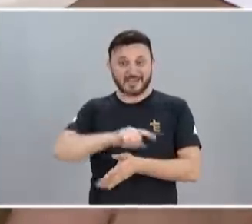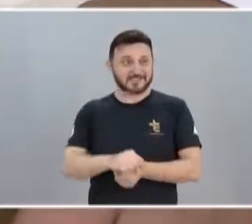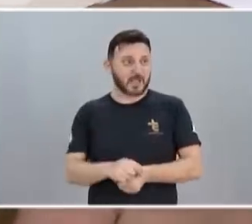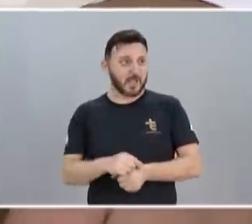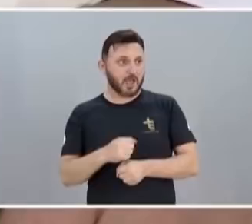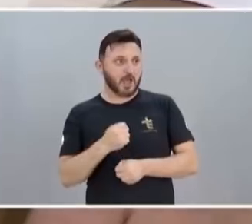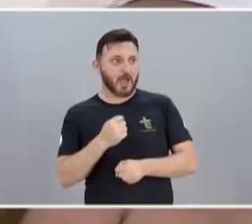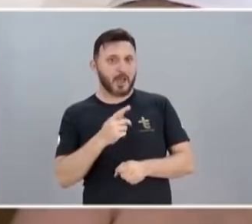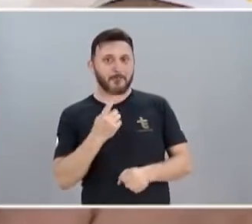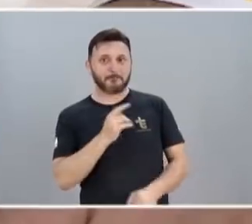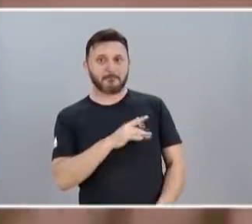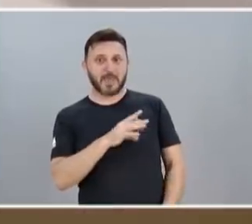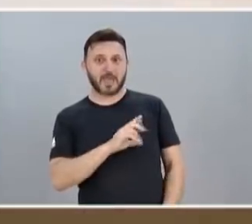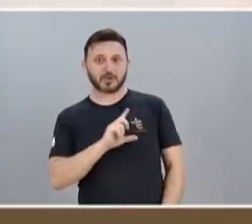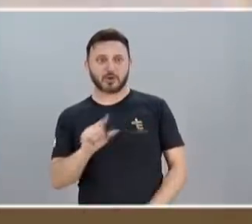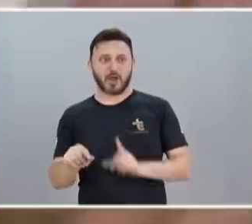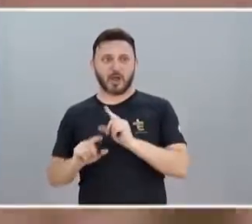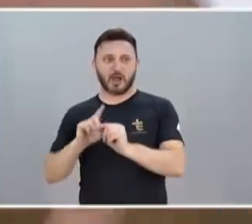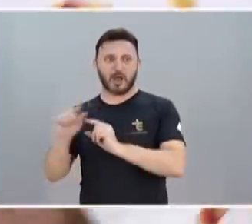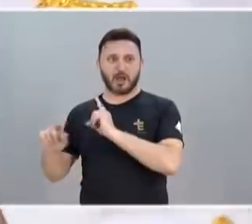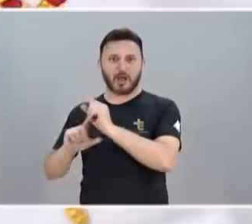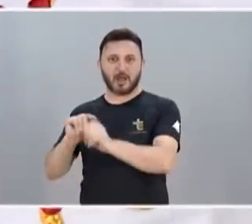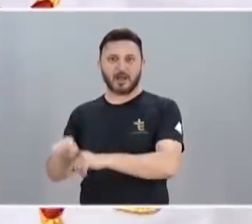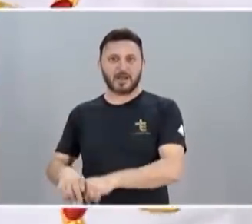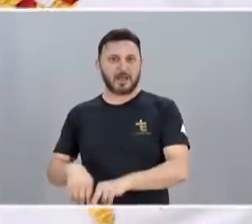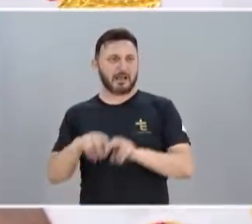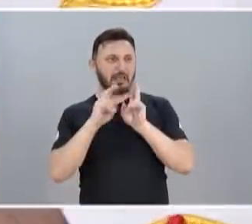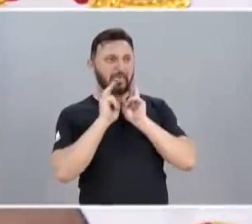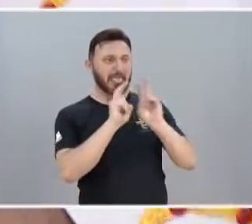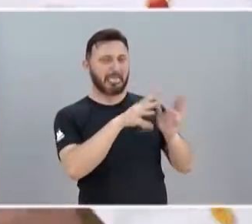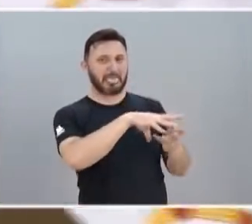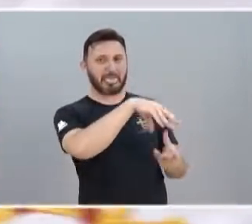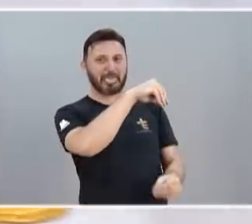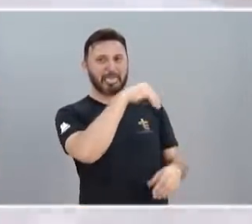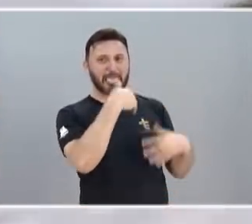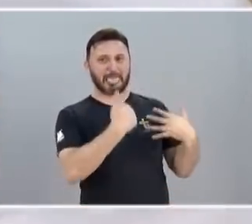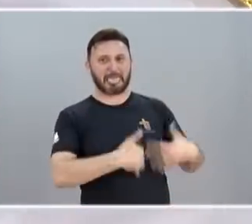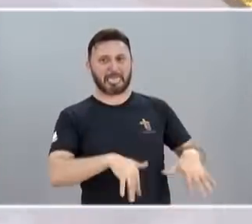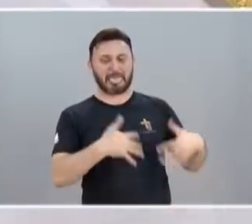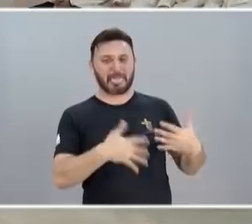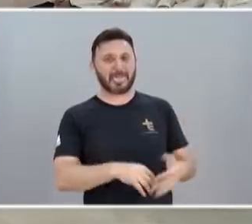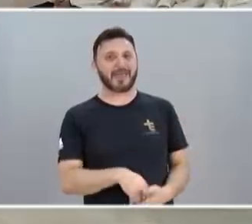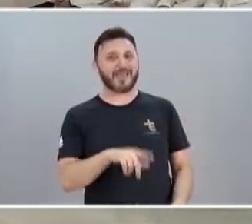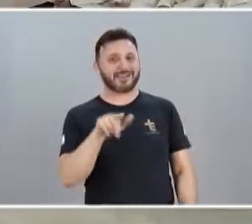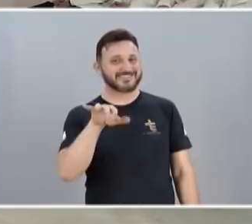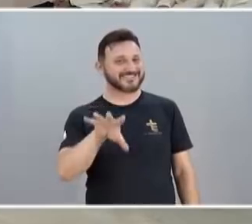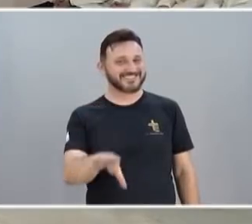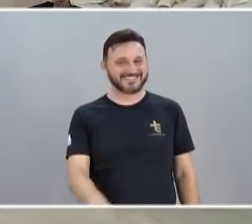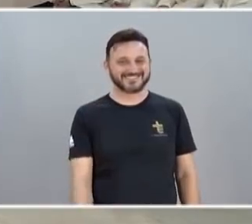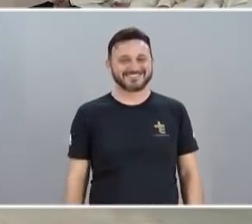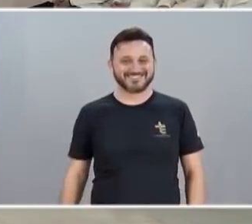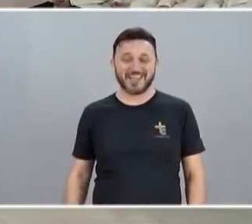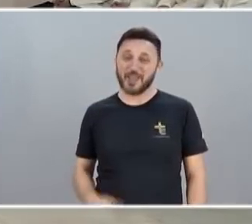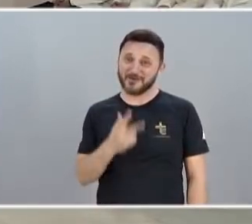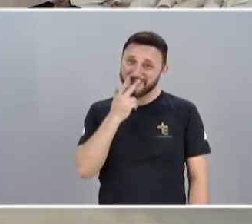metros. Não diz quem gritou, mas que gritaram, é um fantasma, foi feio o negócio.